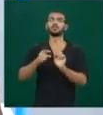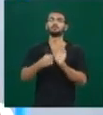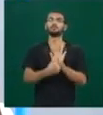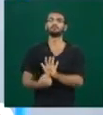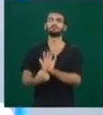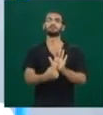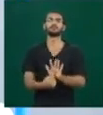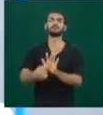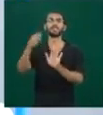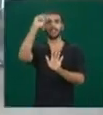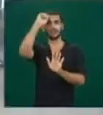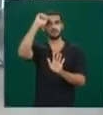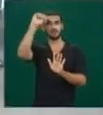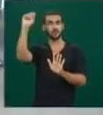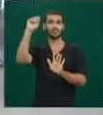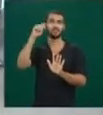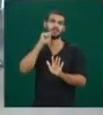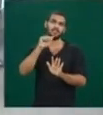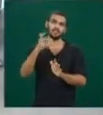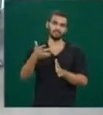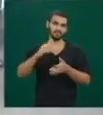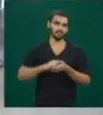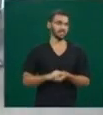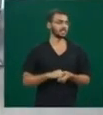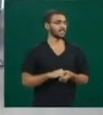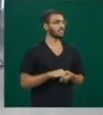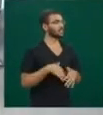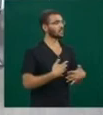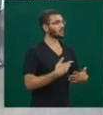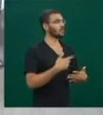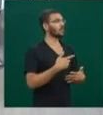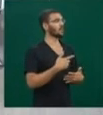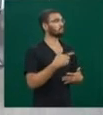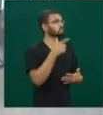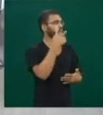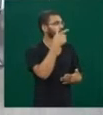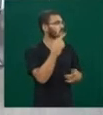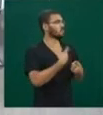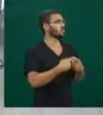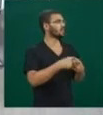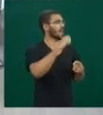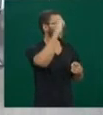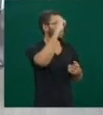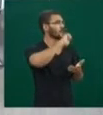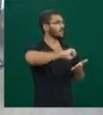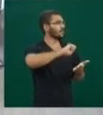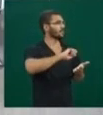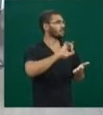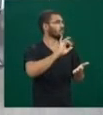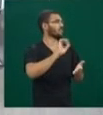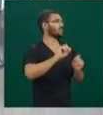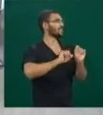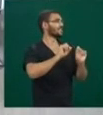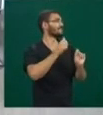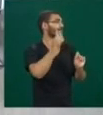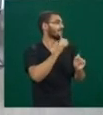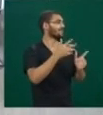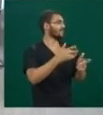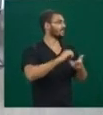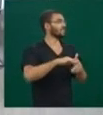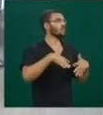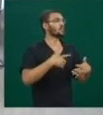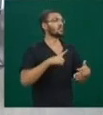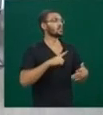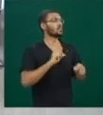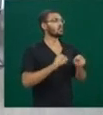as autoras, para as mulheres. Isso é que é o interessante, né? Na verdade, todas as escritoras mulheres. Isso. É isso mesmo, quer dizer, a questão da promoção